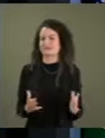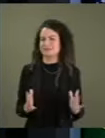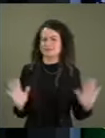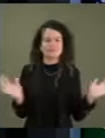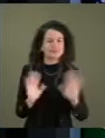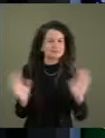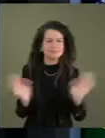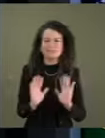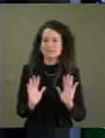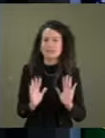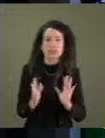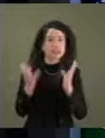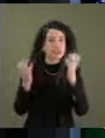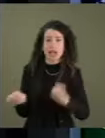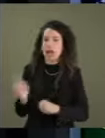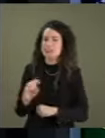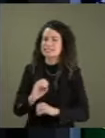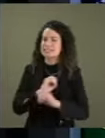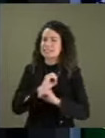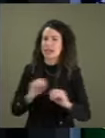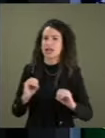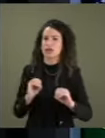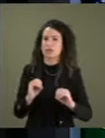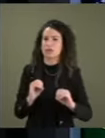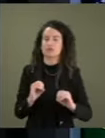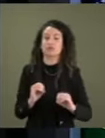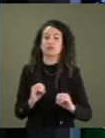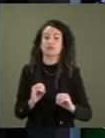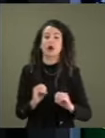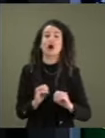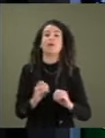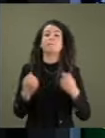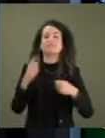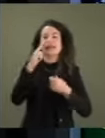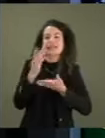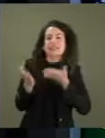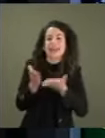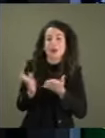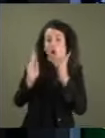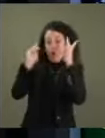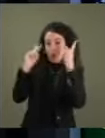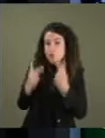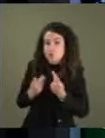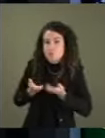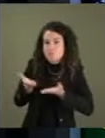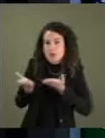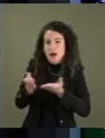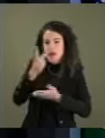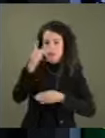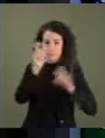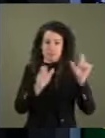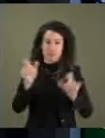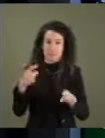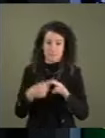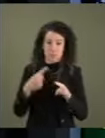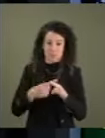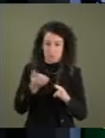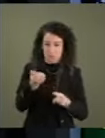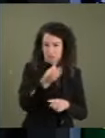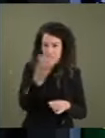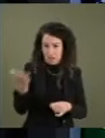ser zero. A gente tem que cuidar das pessoas, que tratar com humanidade dessas pessoas. Porque muitas delas